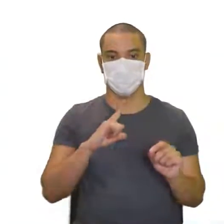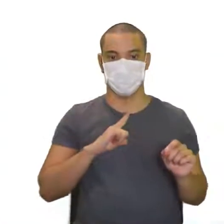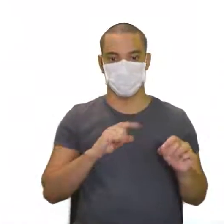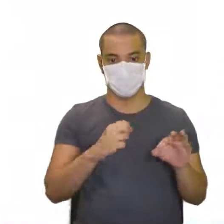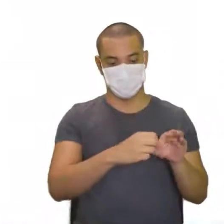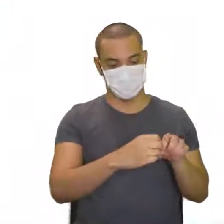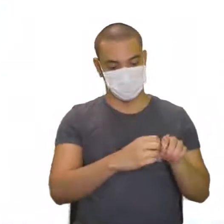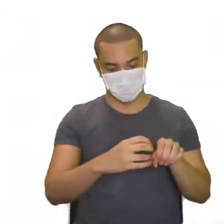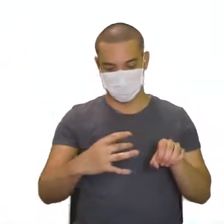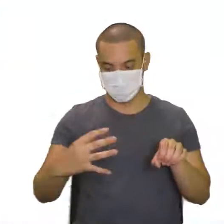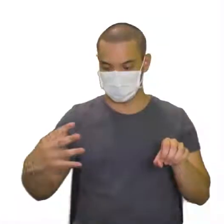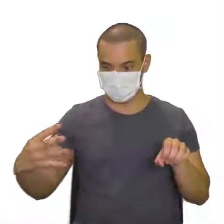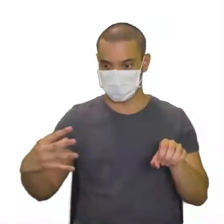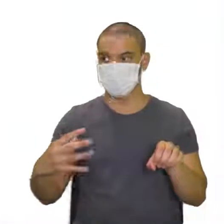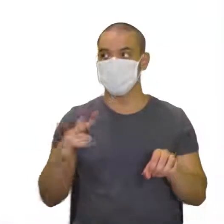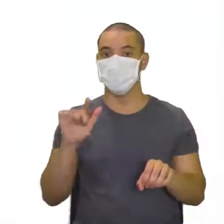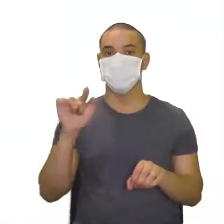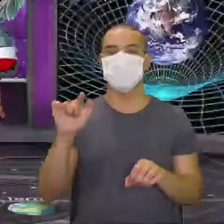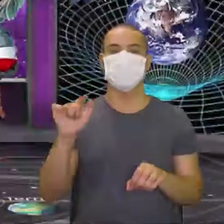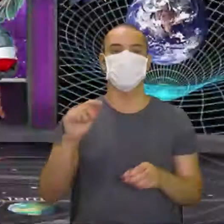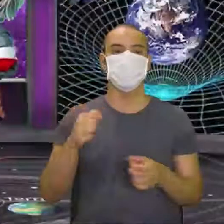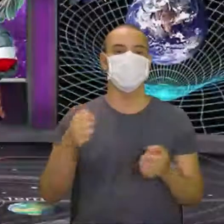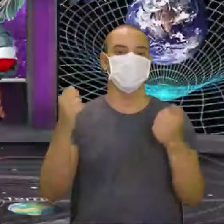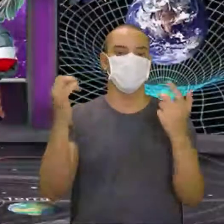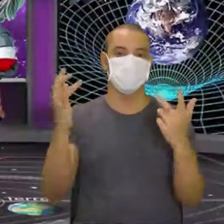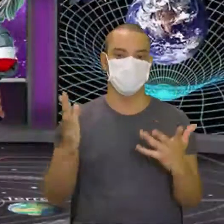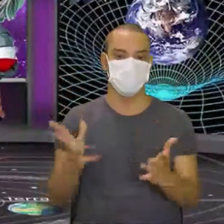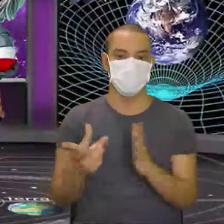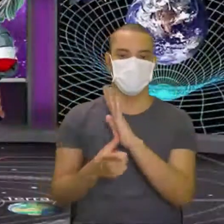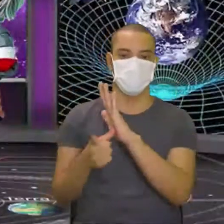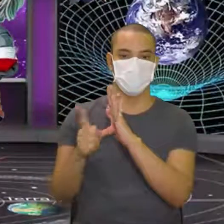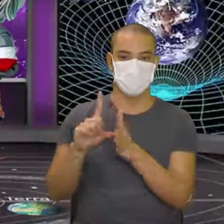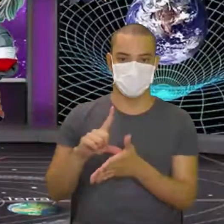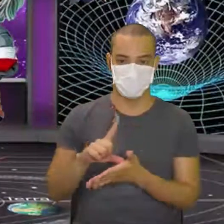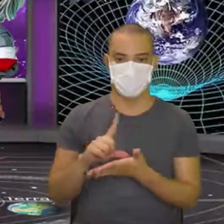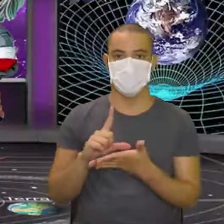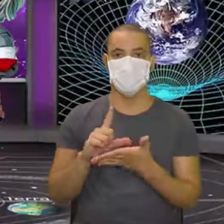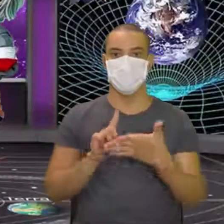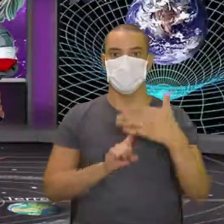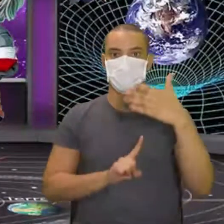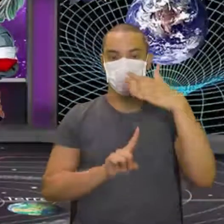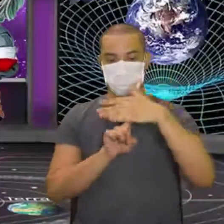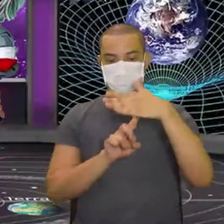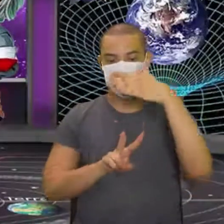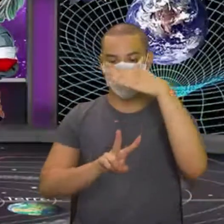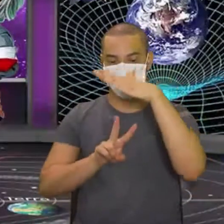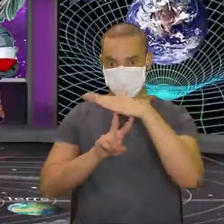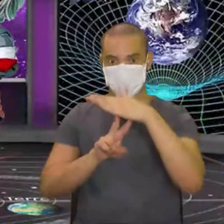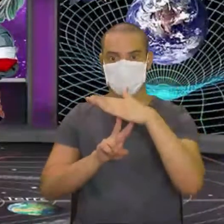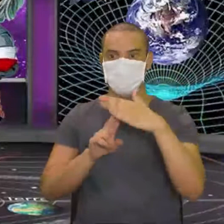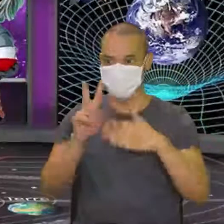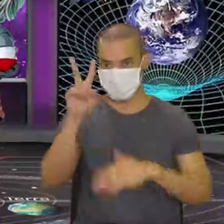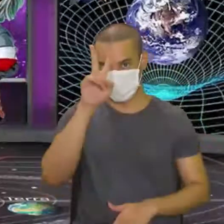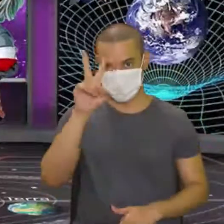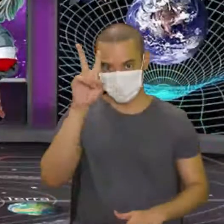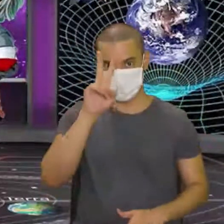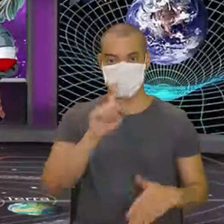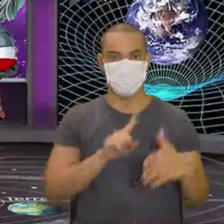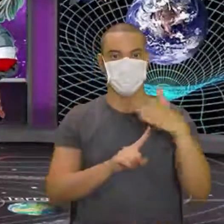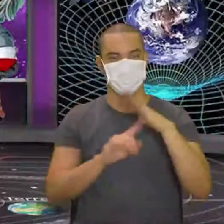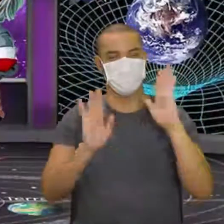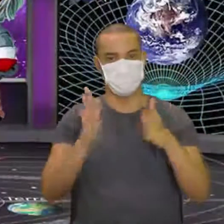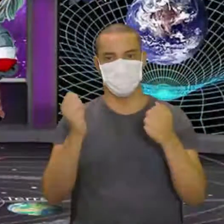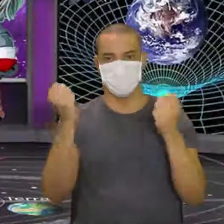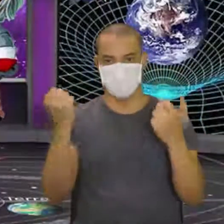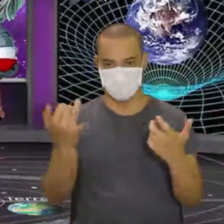pessoal. Olha só, isso eu falei lá no nosso início da unidade de eletromagnetismo. Nós estudamos a